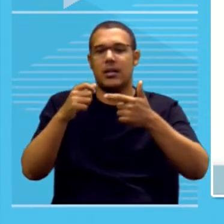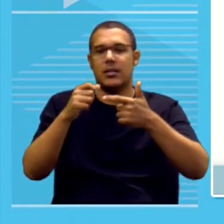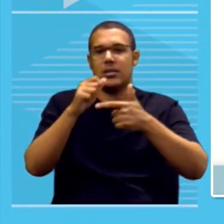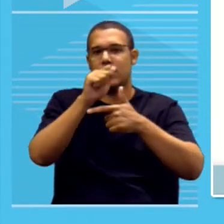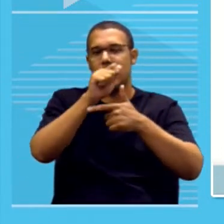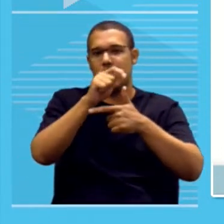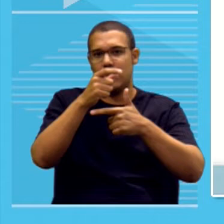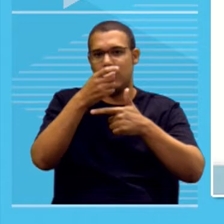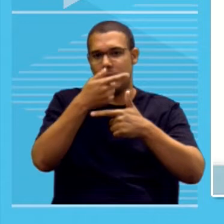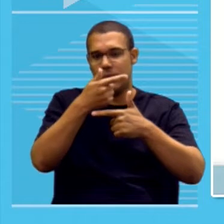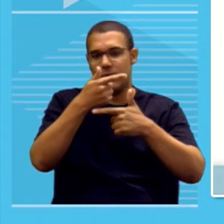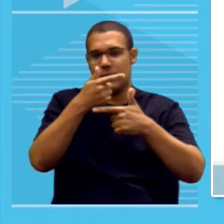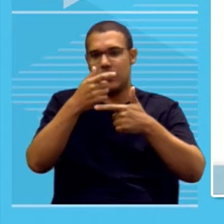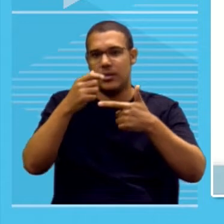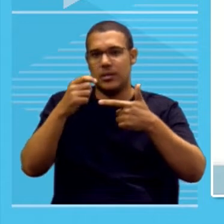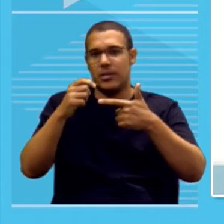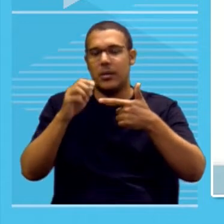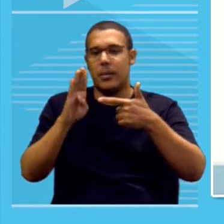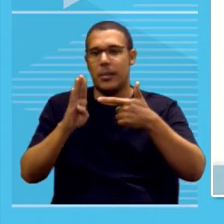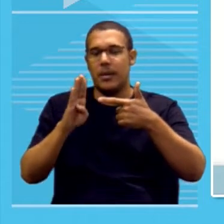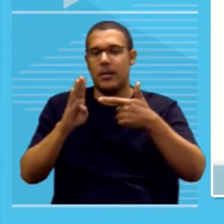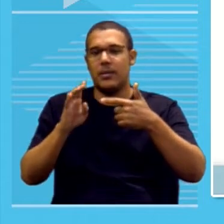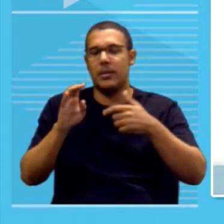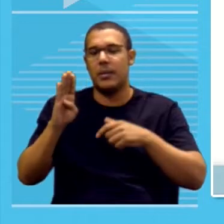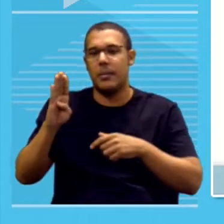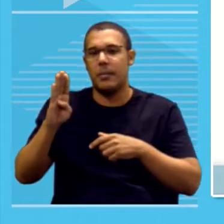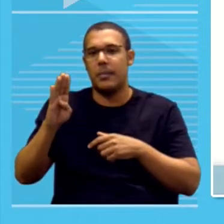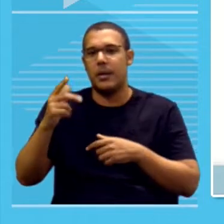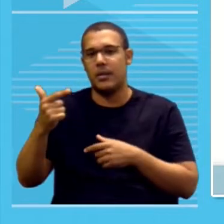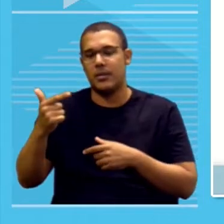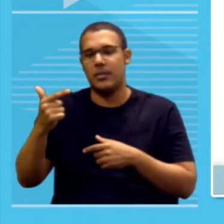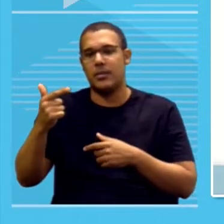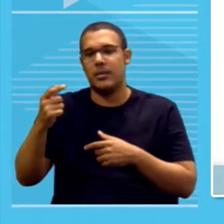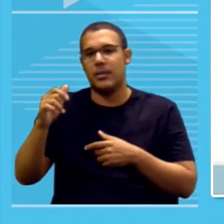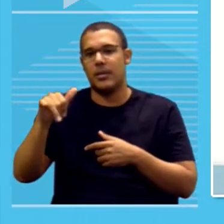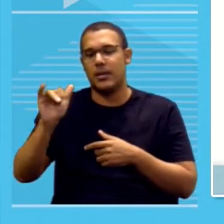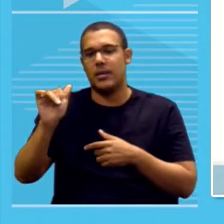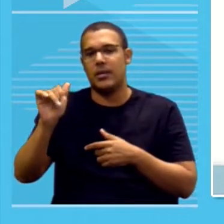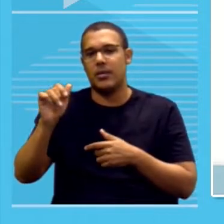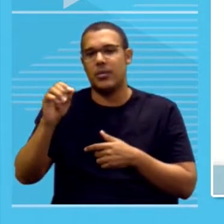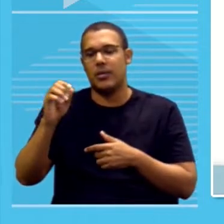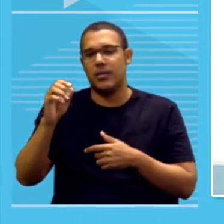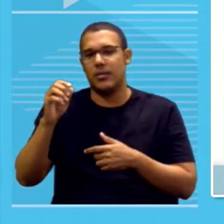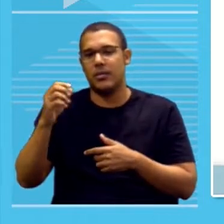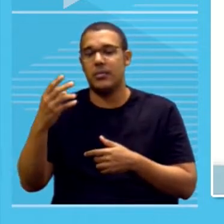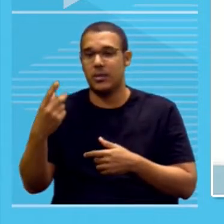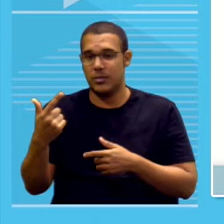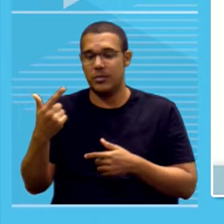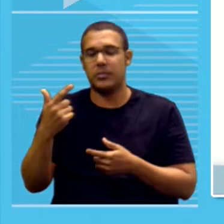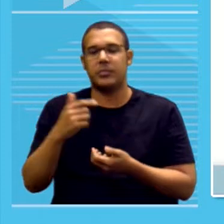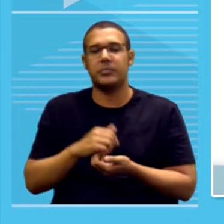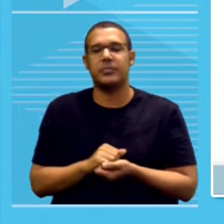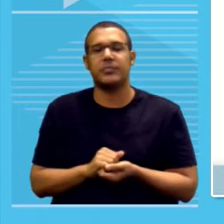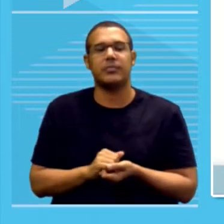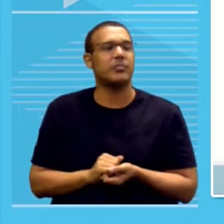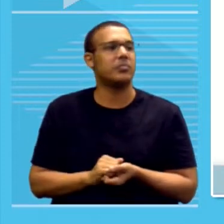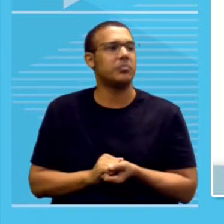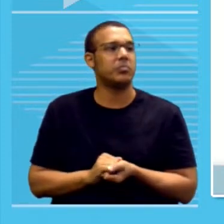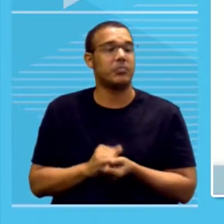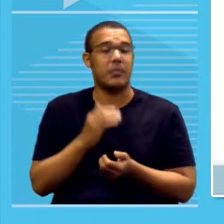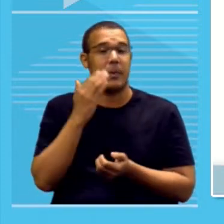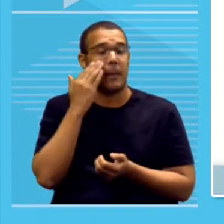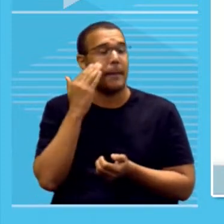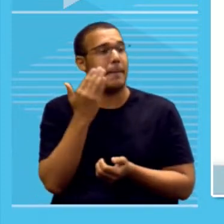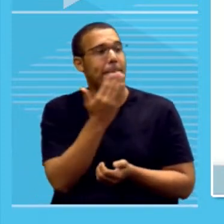ponto b x do B2 Y do B também dois Professor aí eu